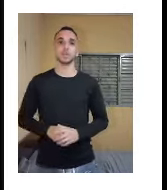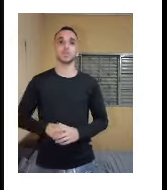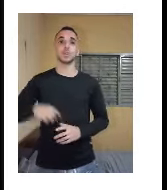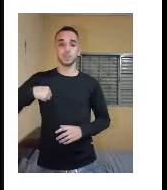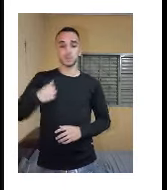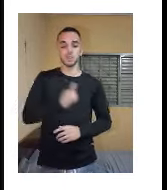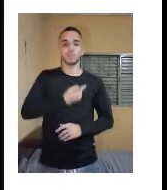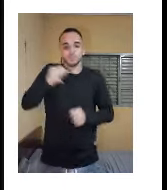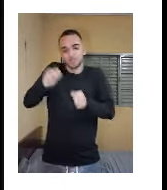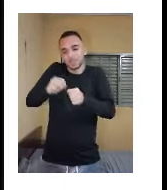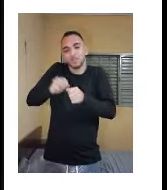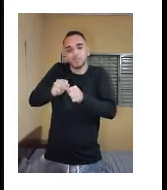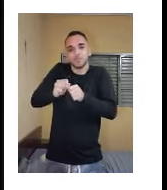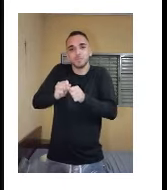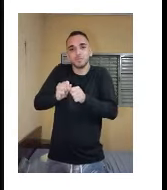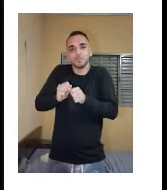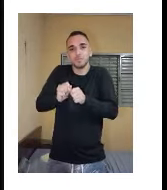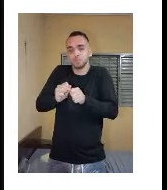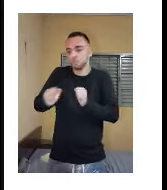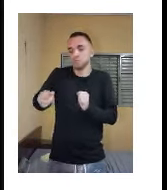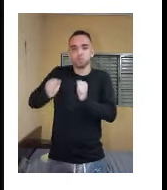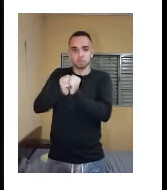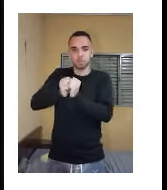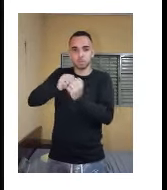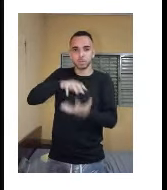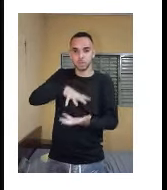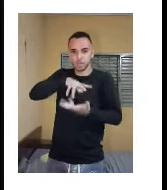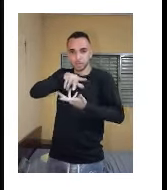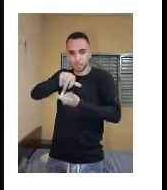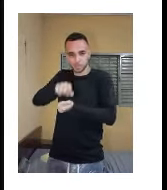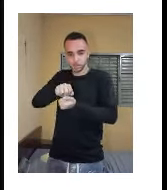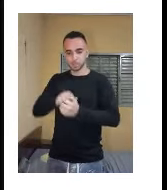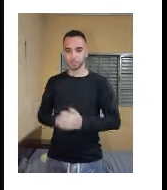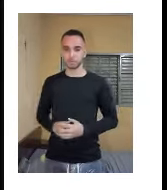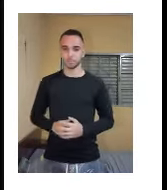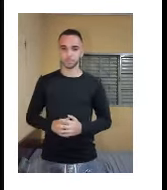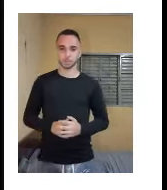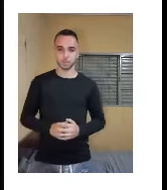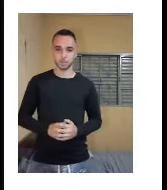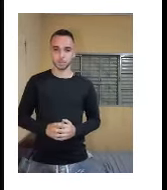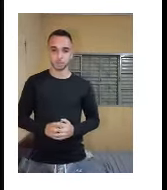planeta. Então, dito isso, e pensando dessa forma, né,